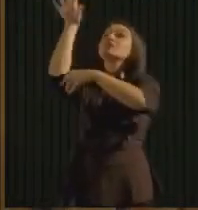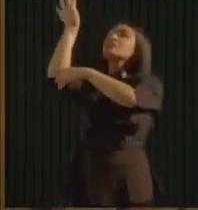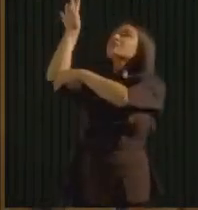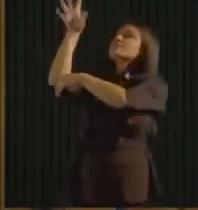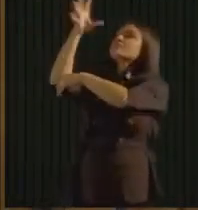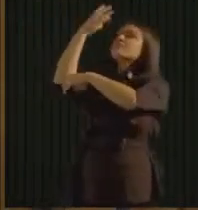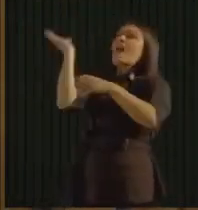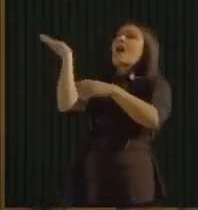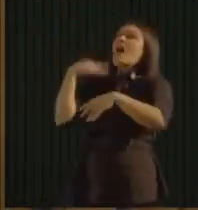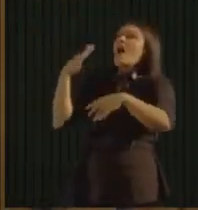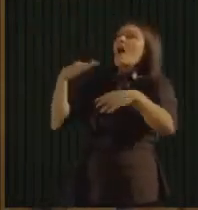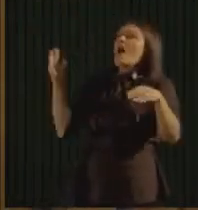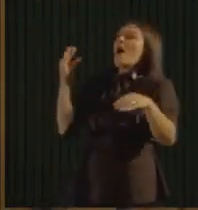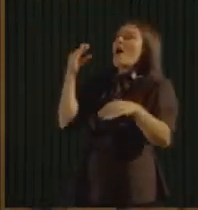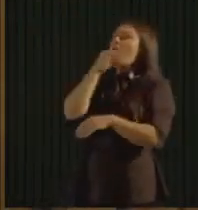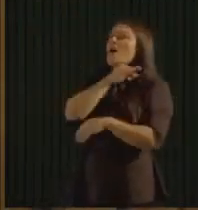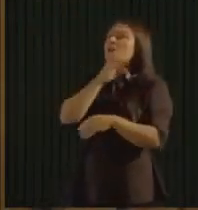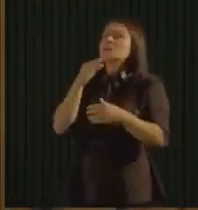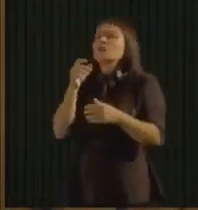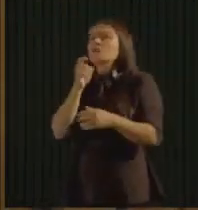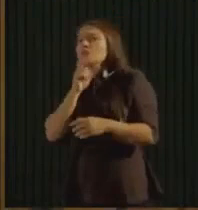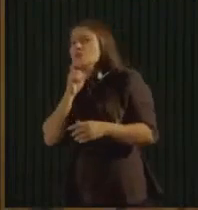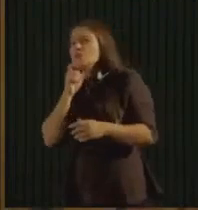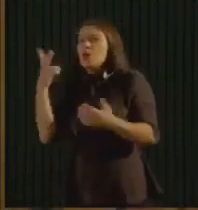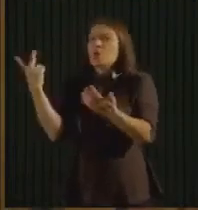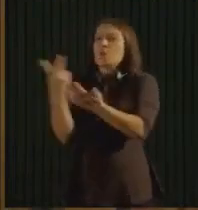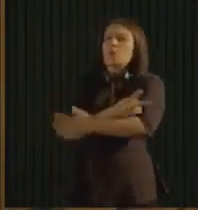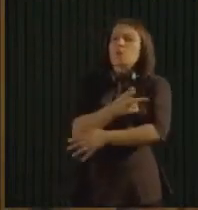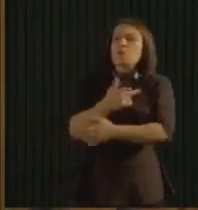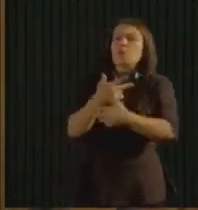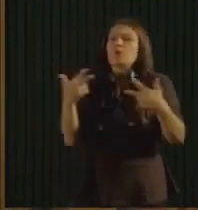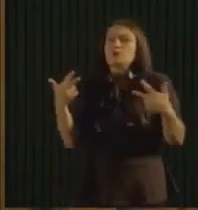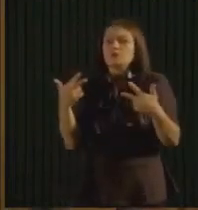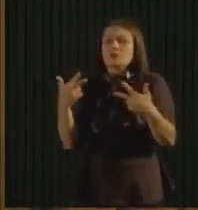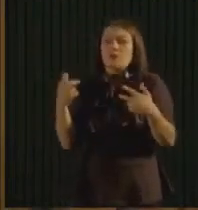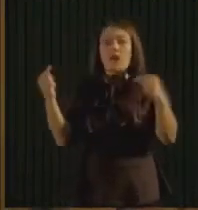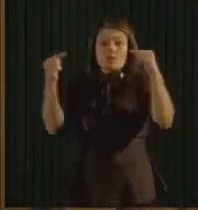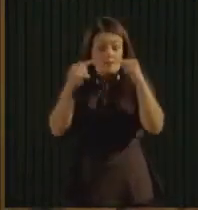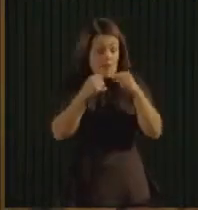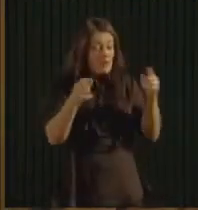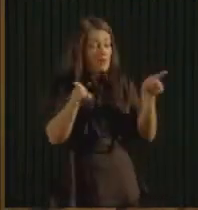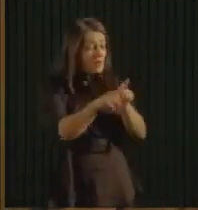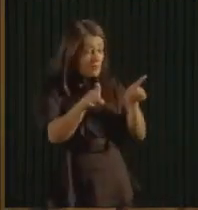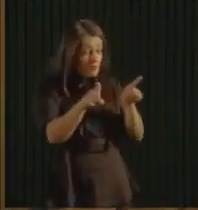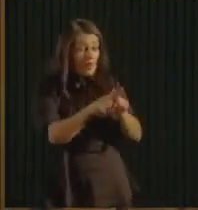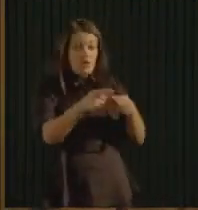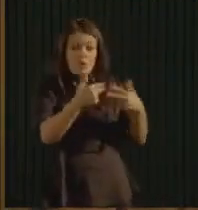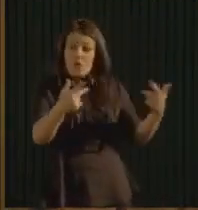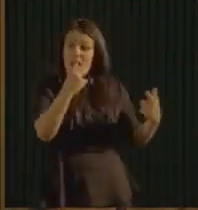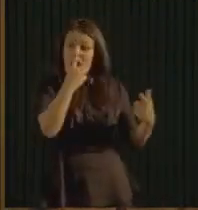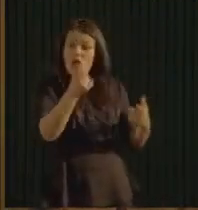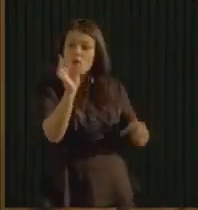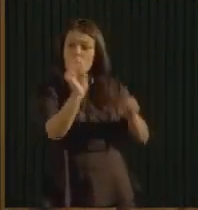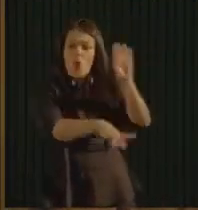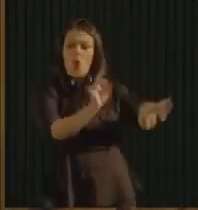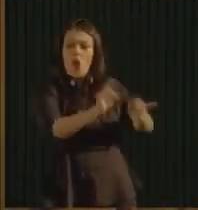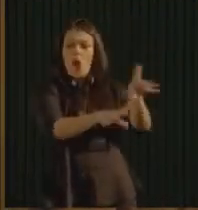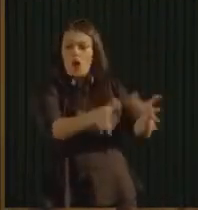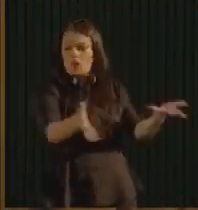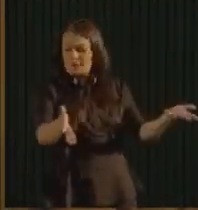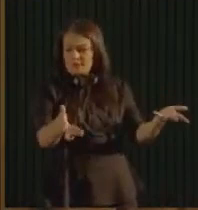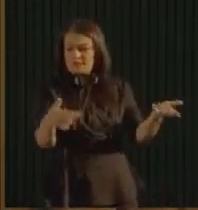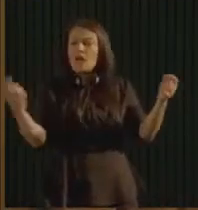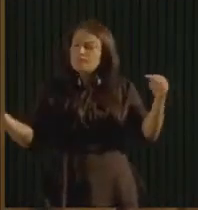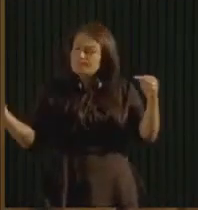é favorecida, essa mudança brusca, em grande parte pelos os gases advindos